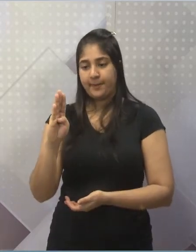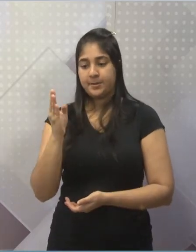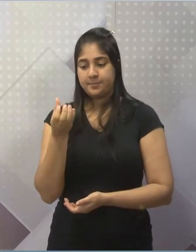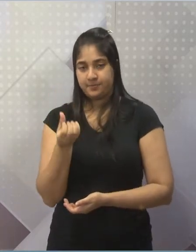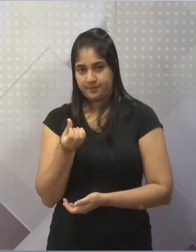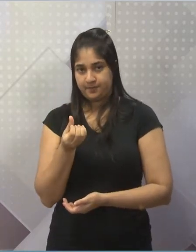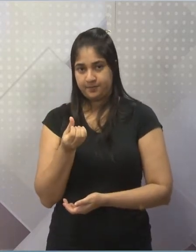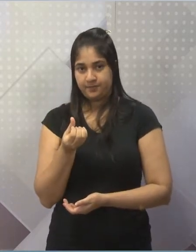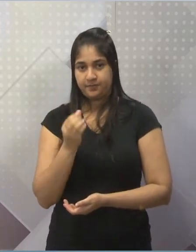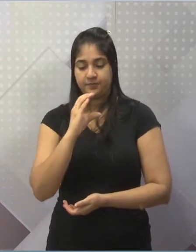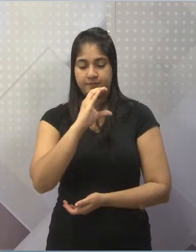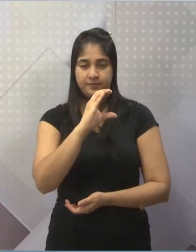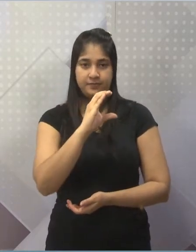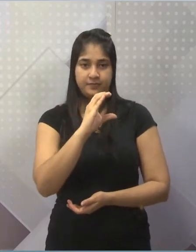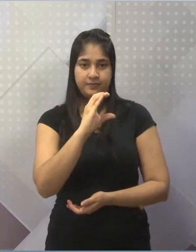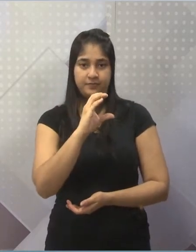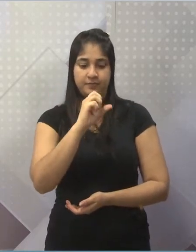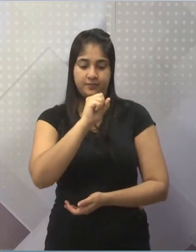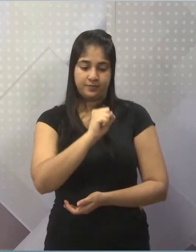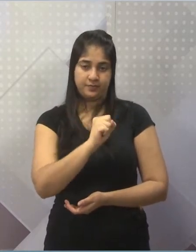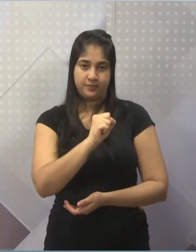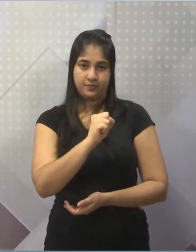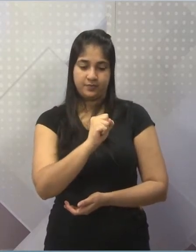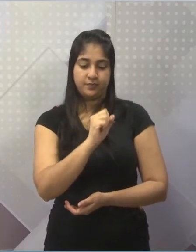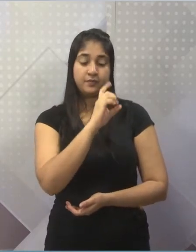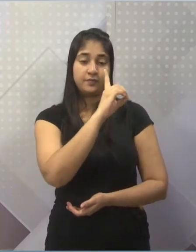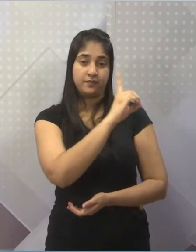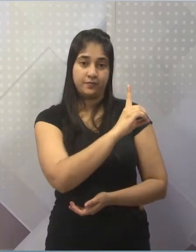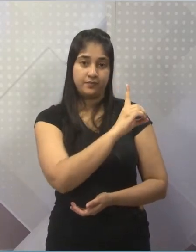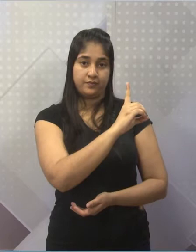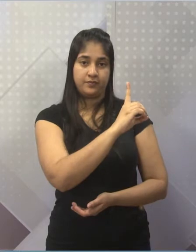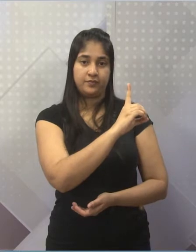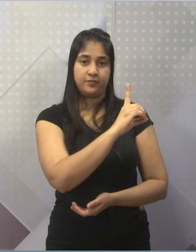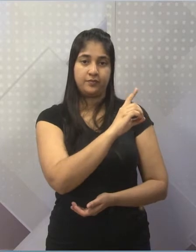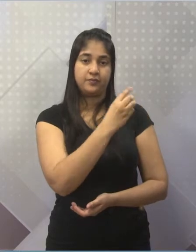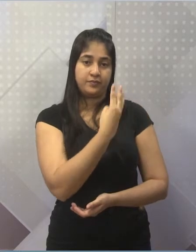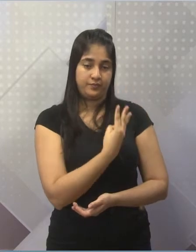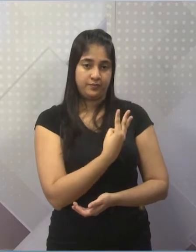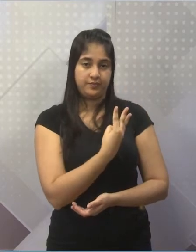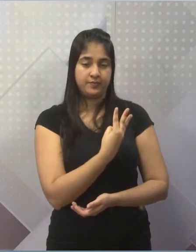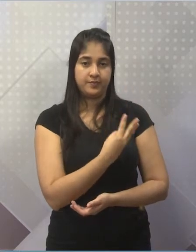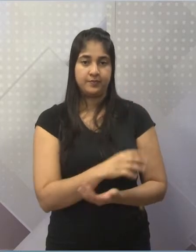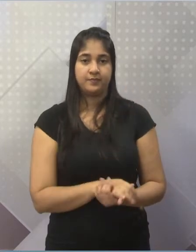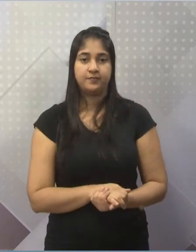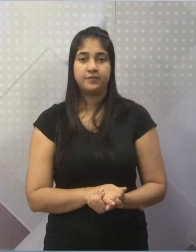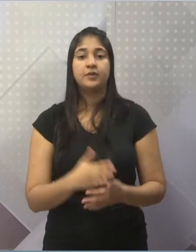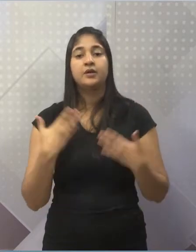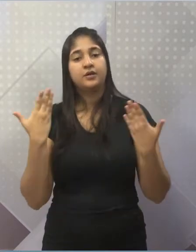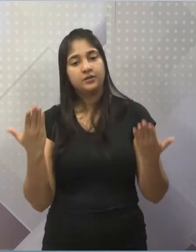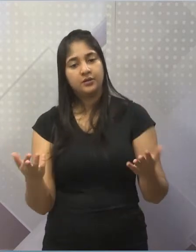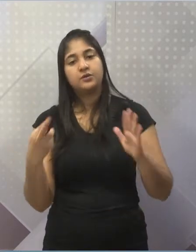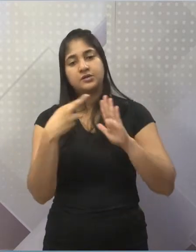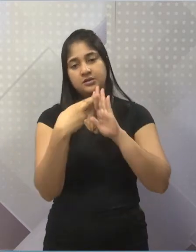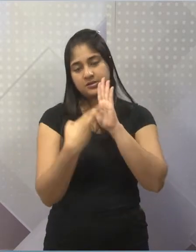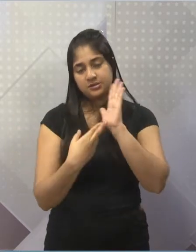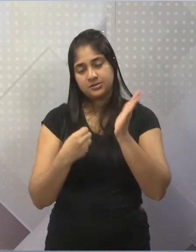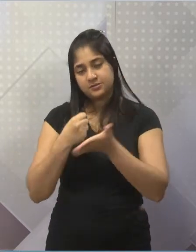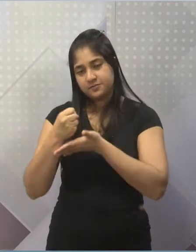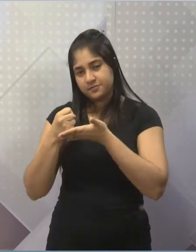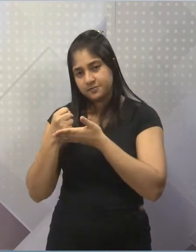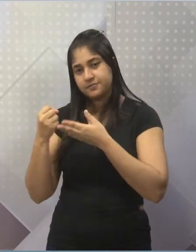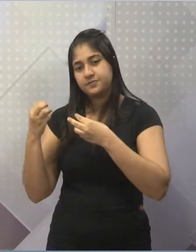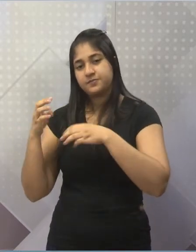6. C, 8. E D, 3. Por propriedade